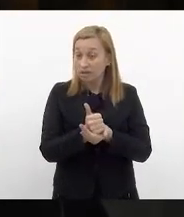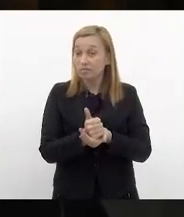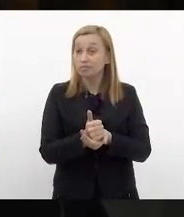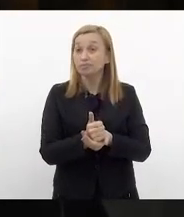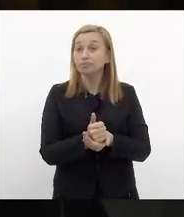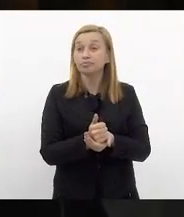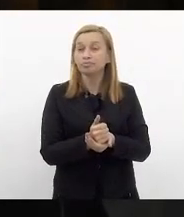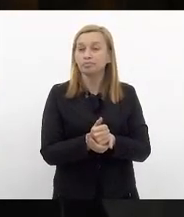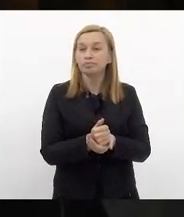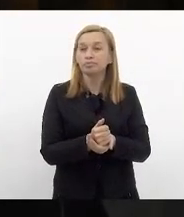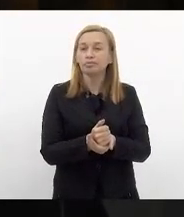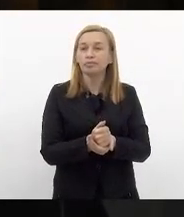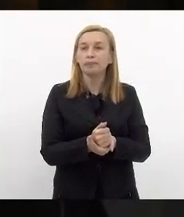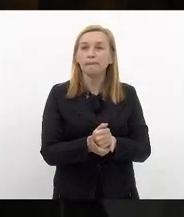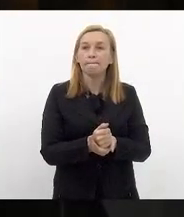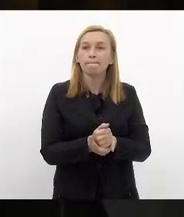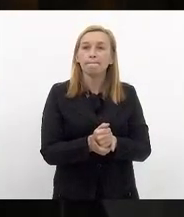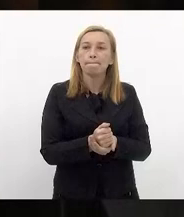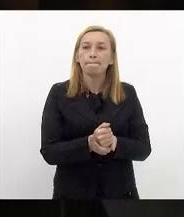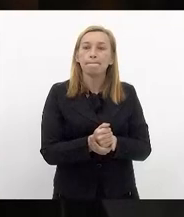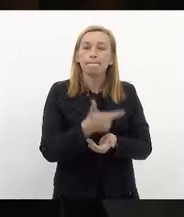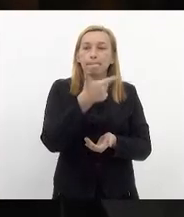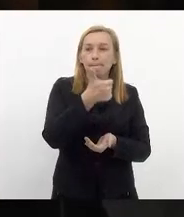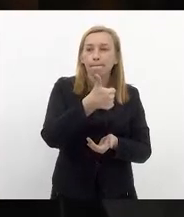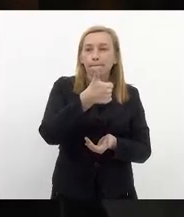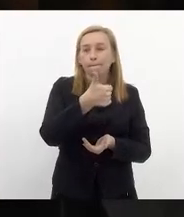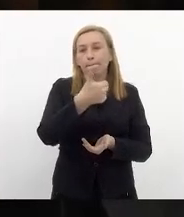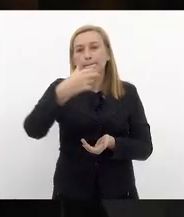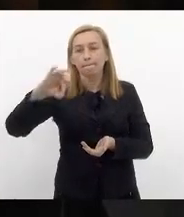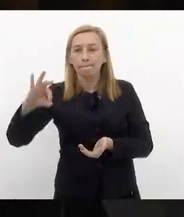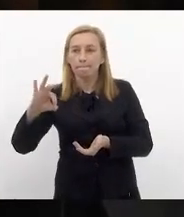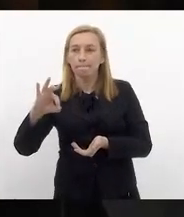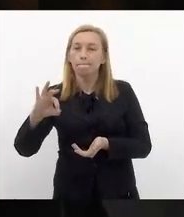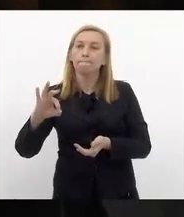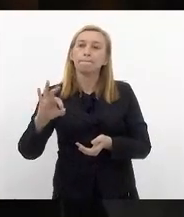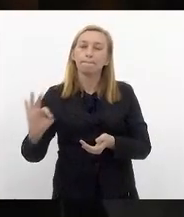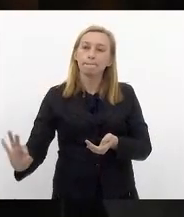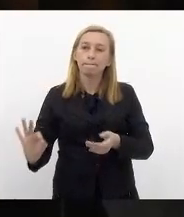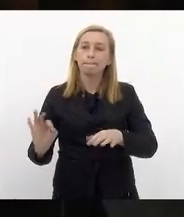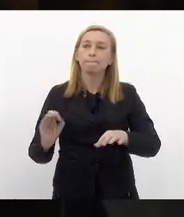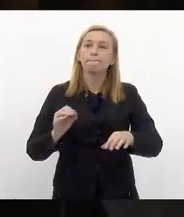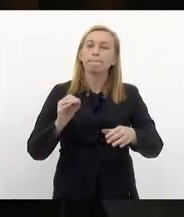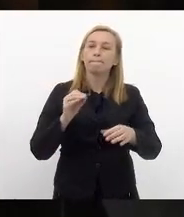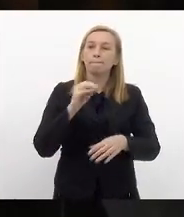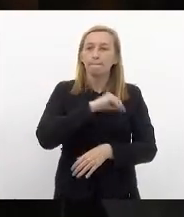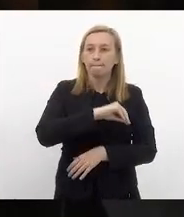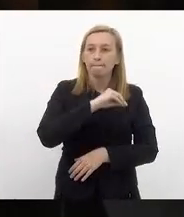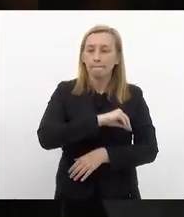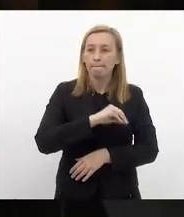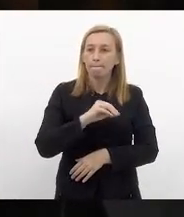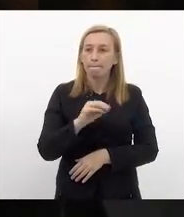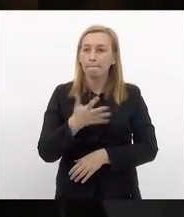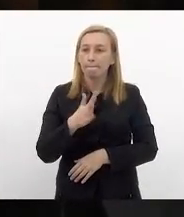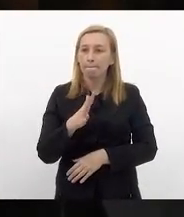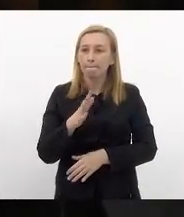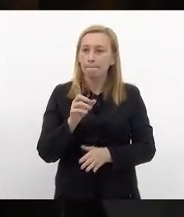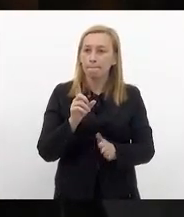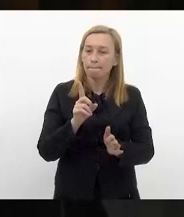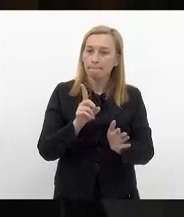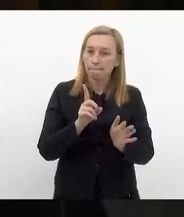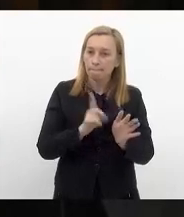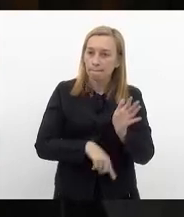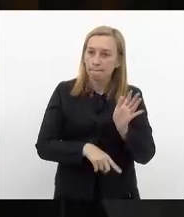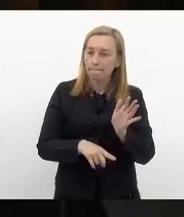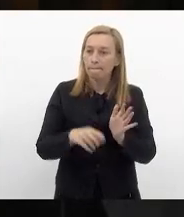vida, e passa a ser em cima de 100% dos salários, puxando a média da remuneração, a média